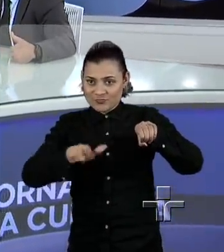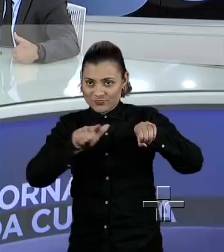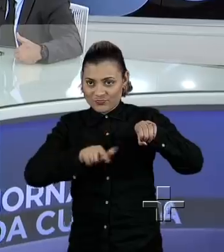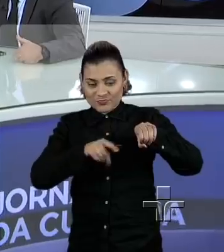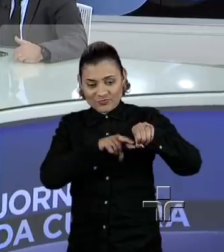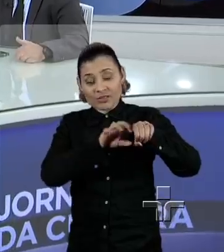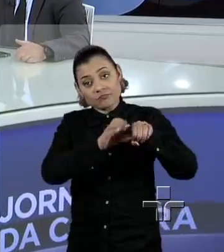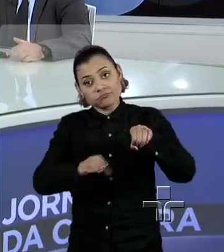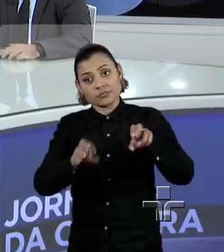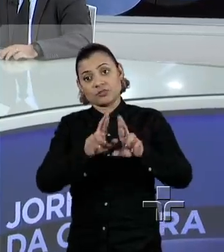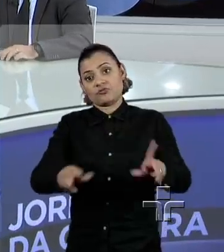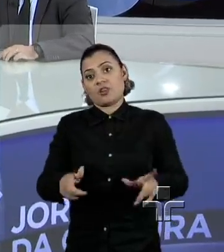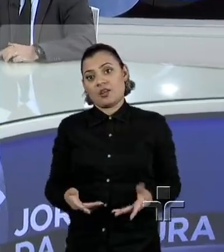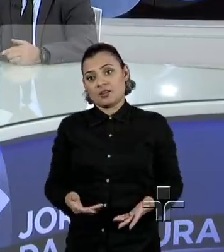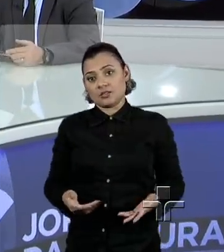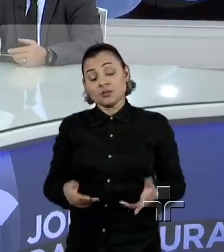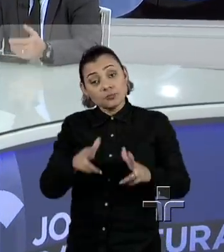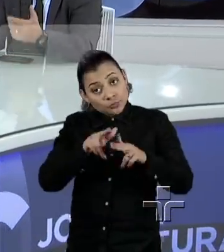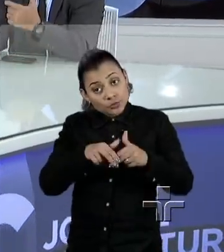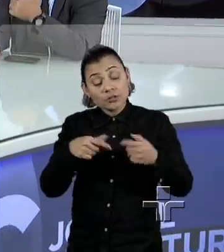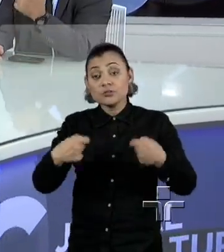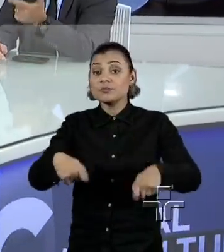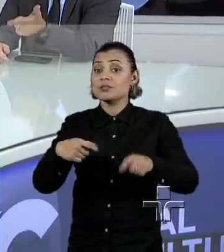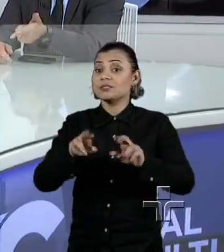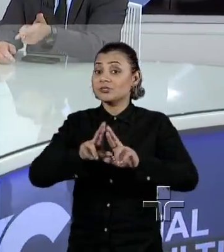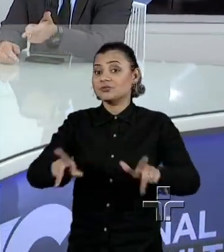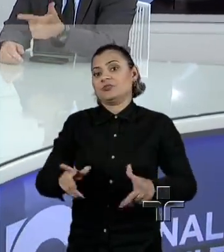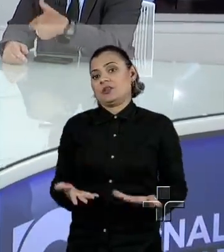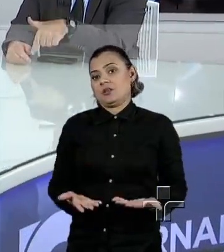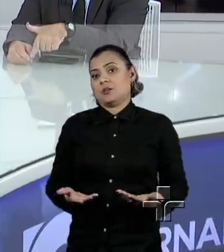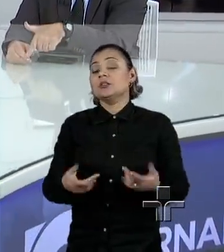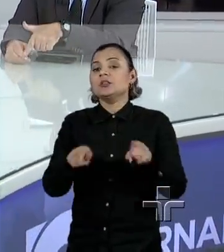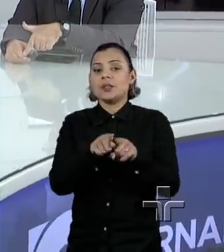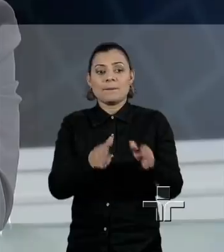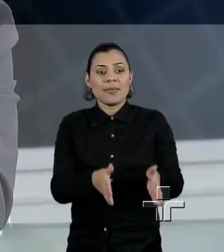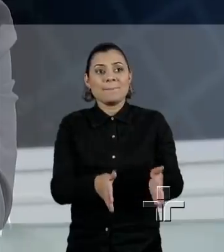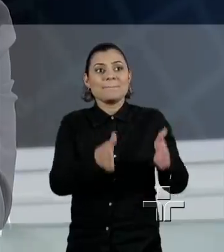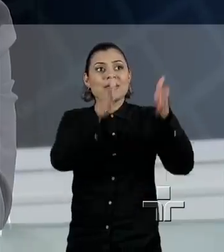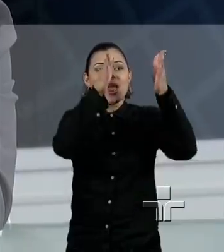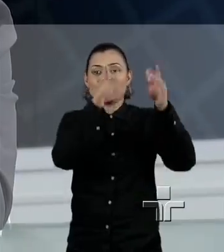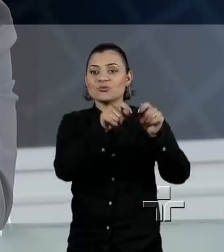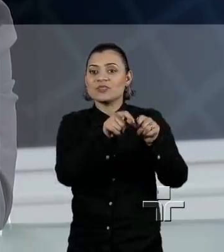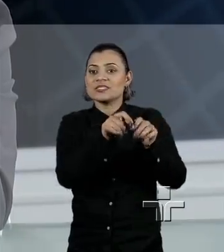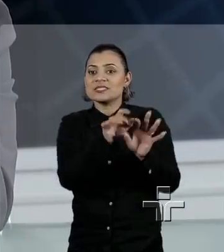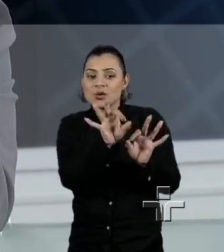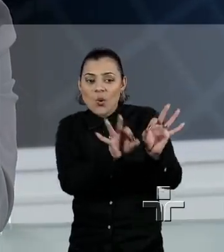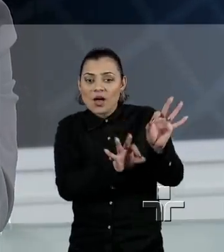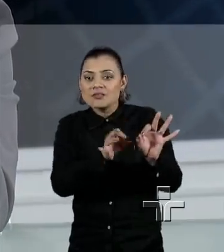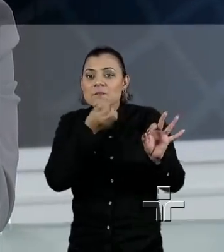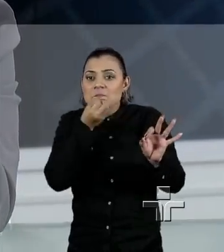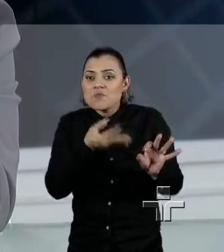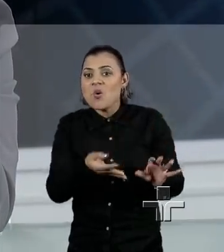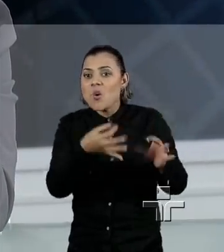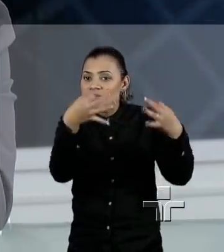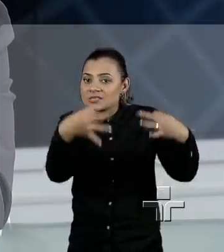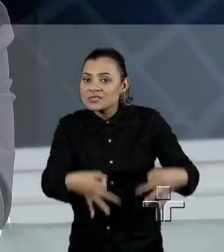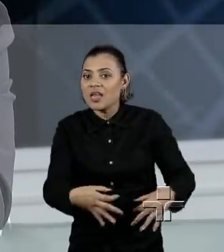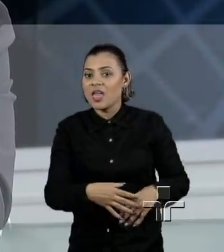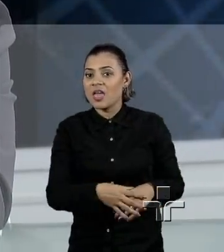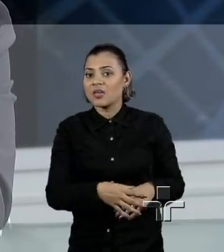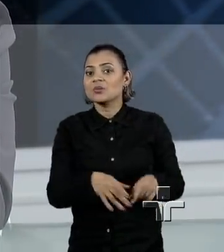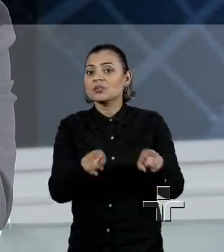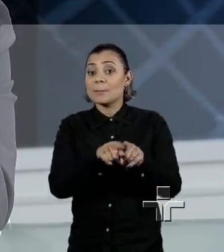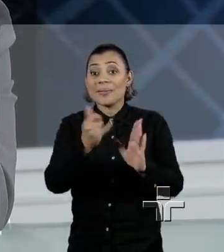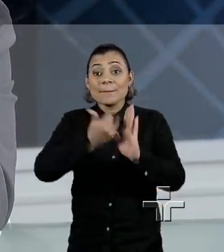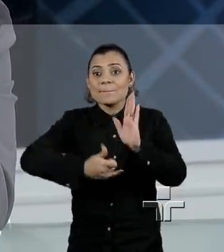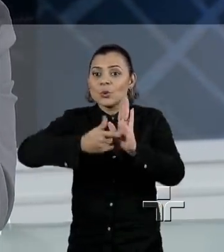de rua. Você tem que dar incentivo para os prédios fazerem isso, para as construções fazerem isso através de redução de